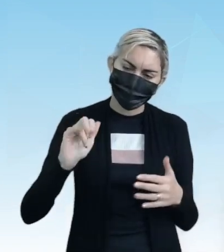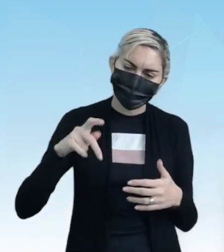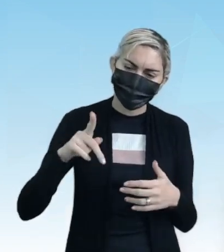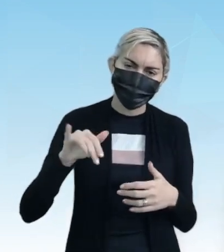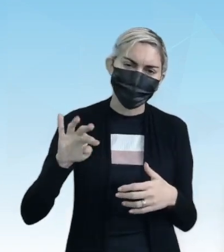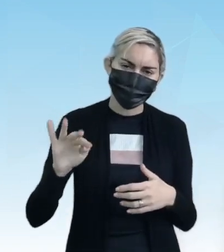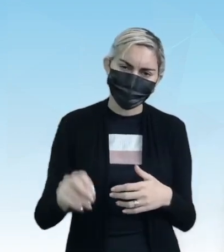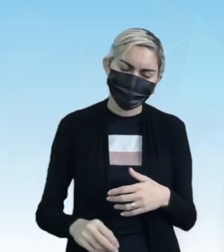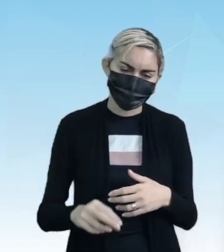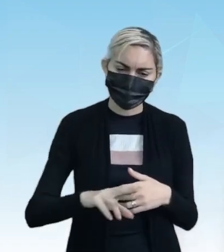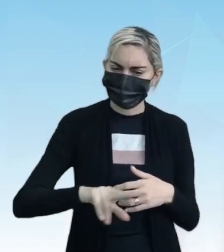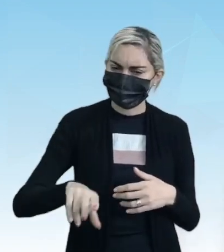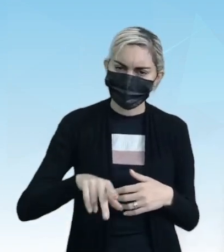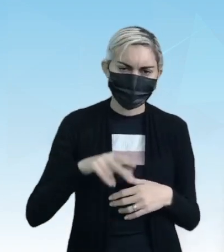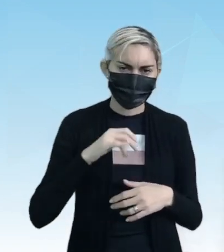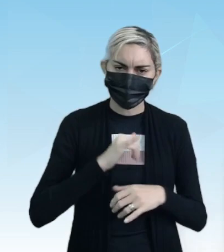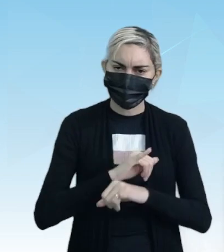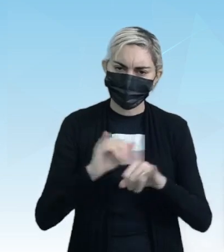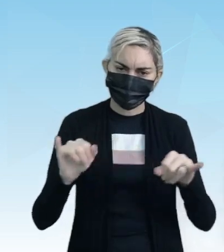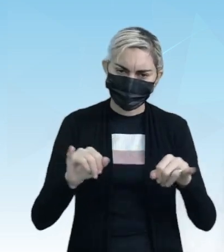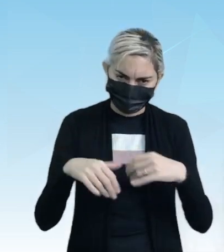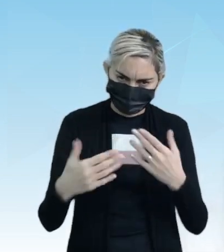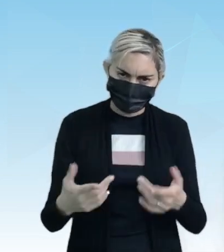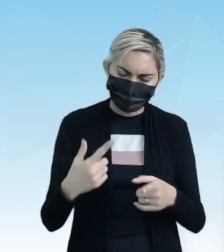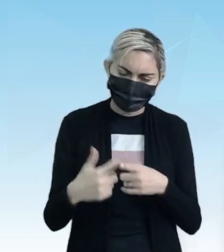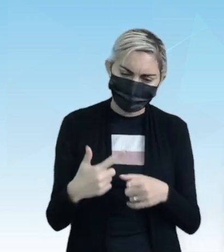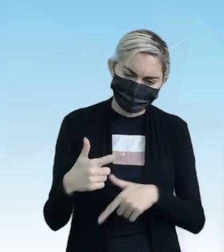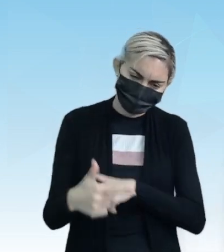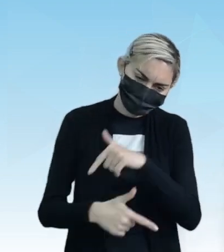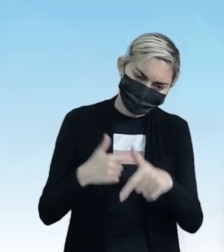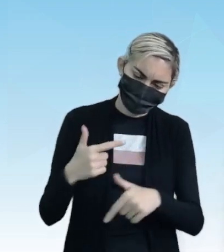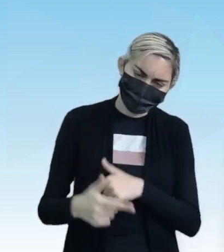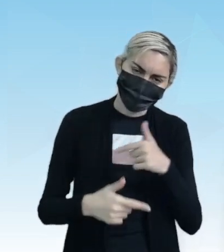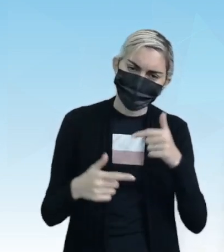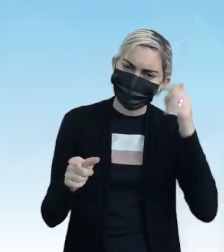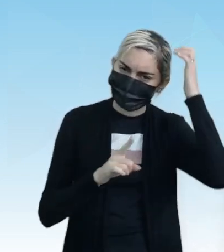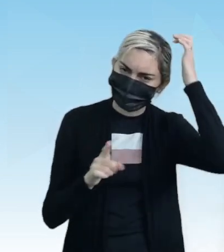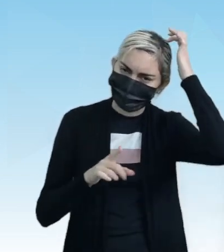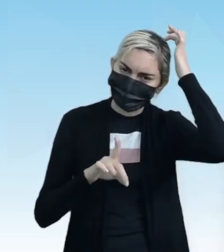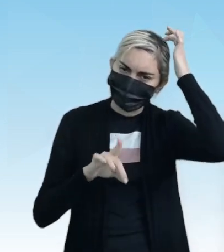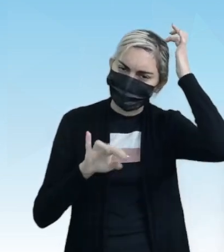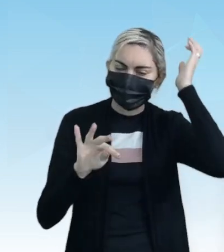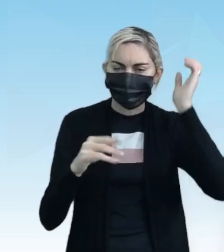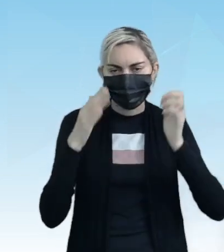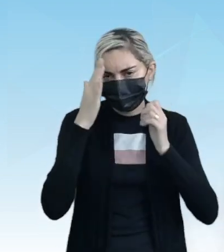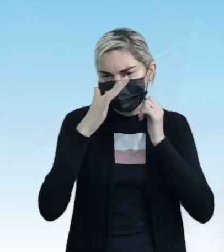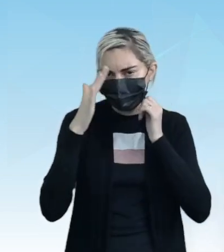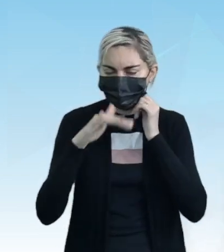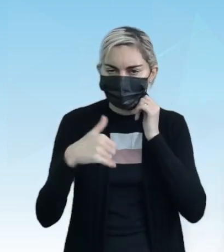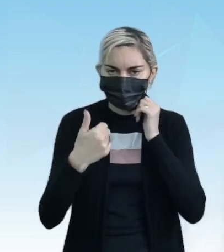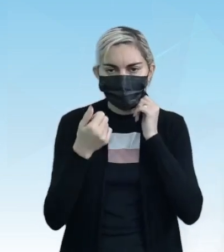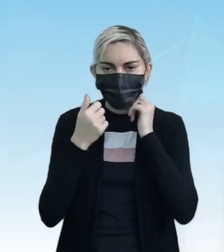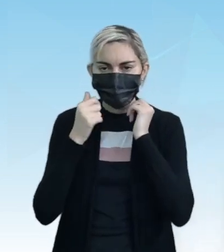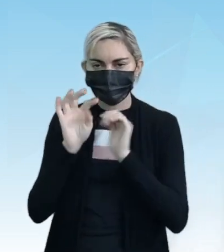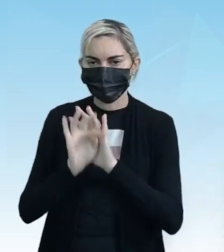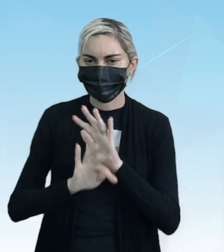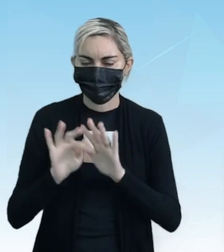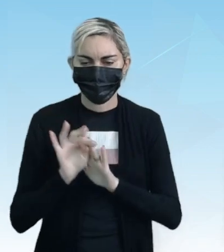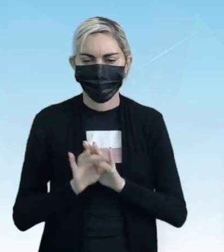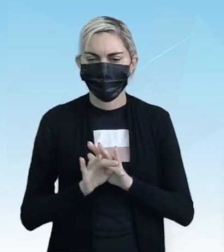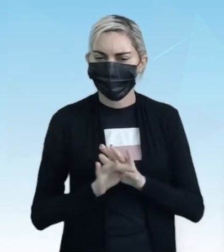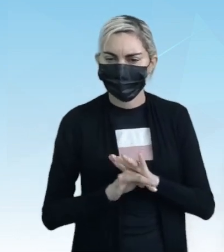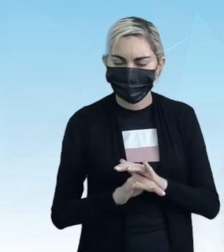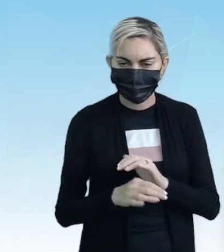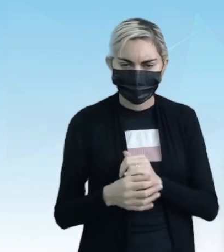implícito, no não dito. Que tal? Porque trabalhar o não dito é justamente compreender melhor a questão do texto.